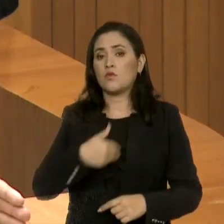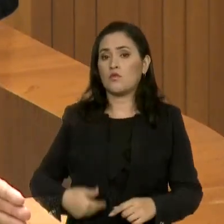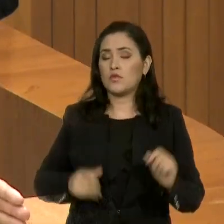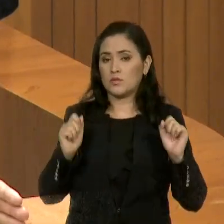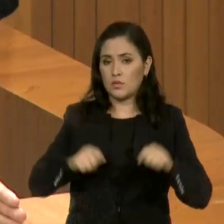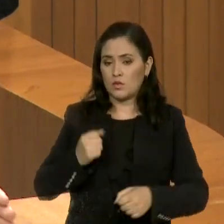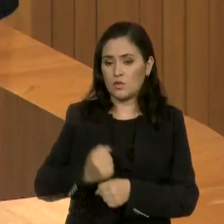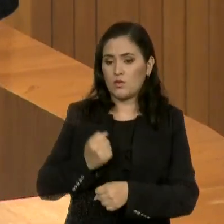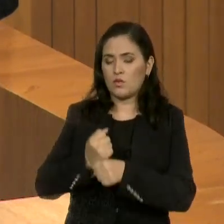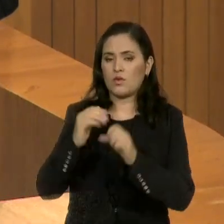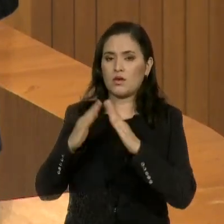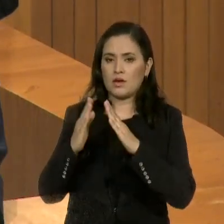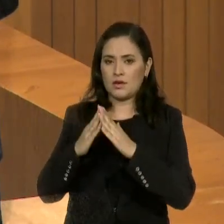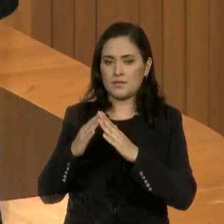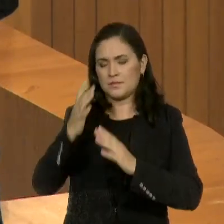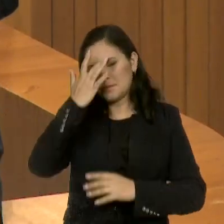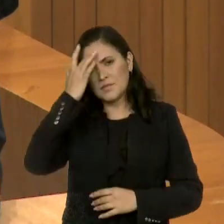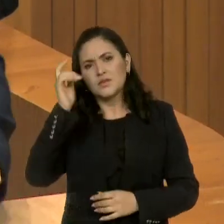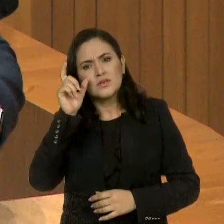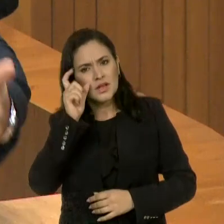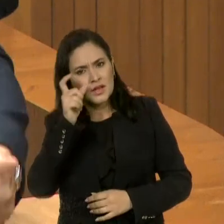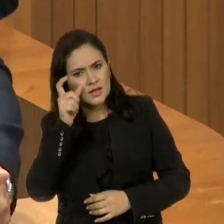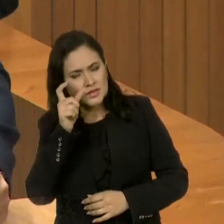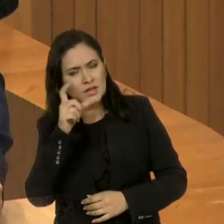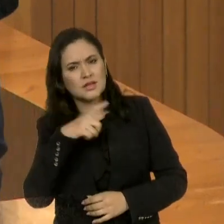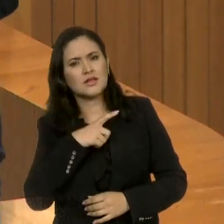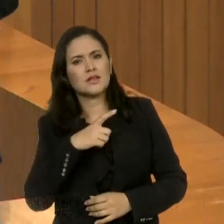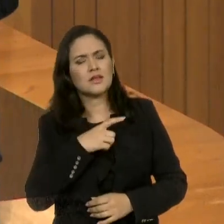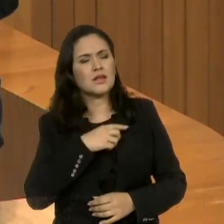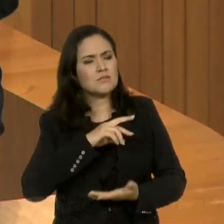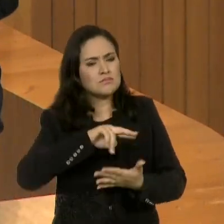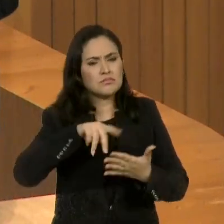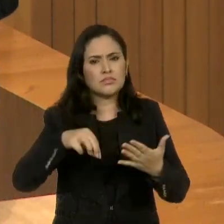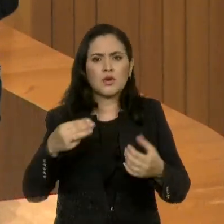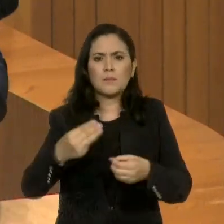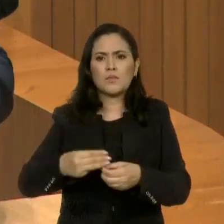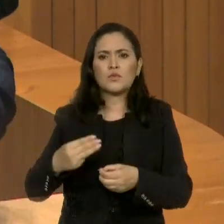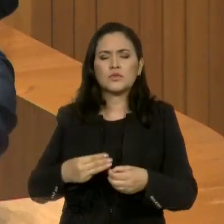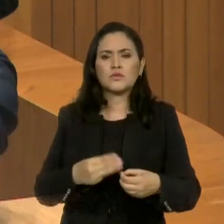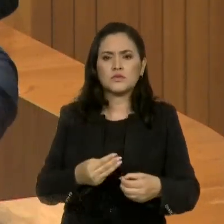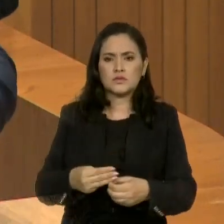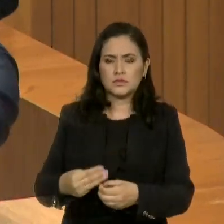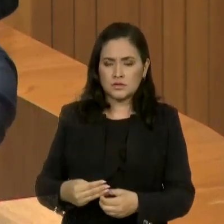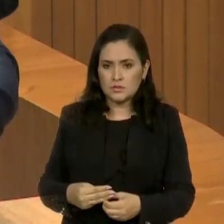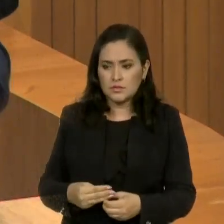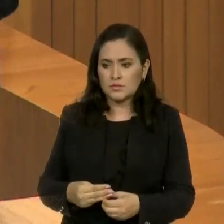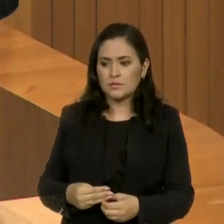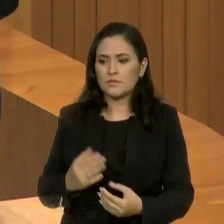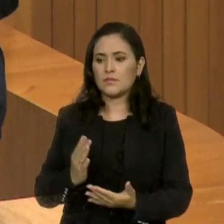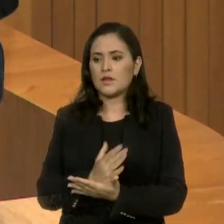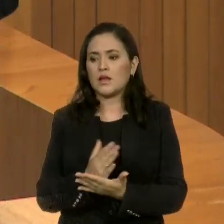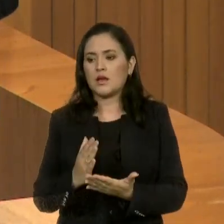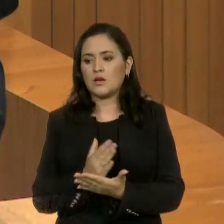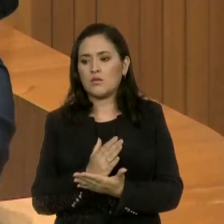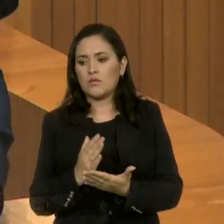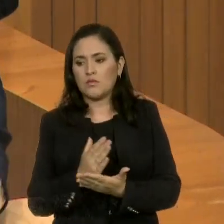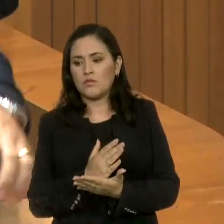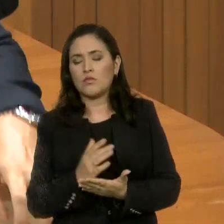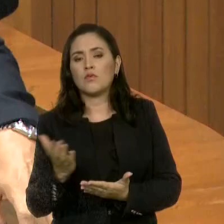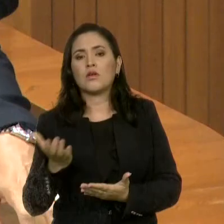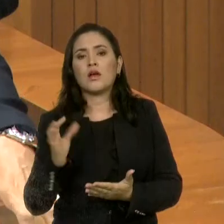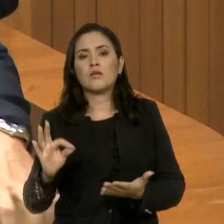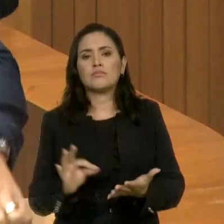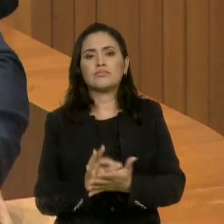muitas pessoas, muitos municípios e alguns também querendo fazer um tipo de